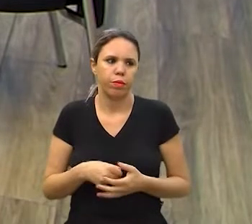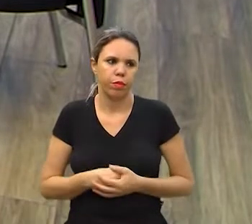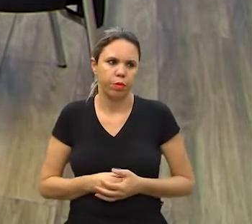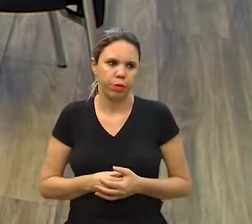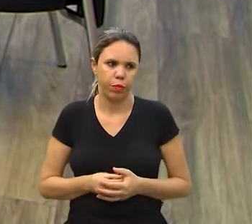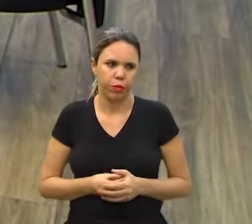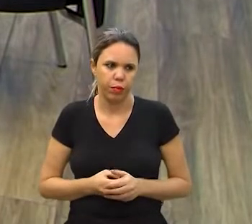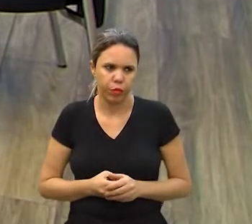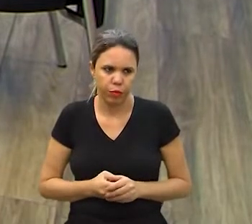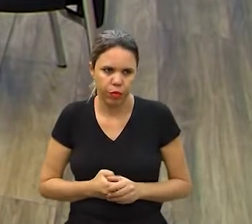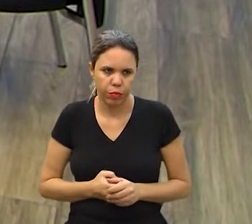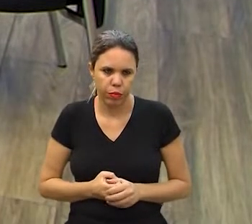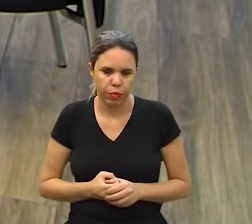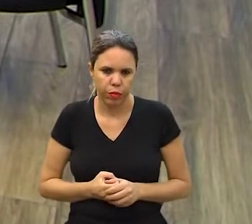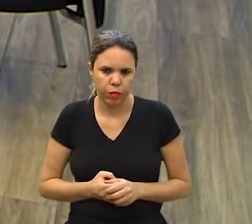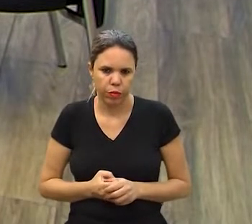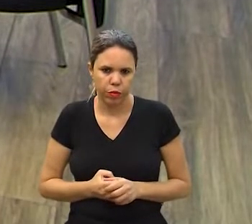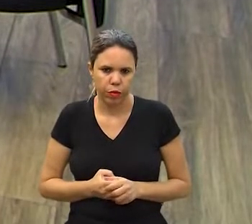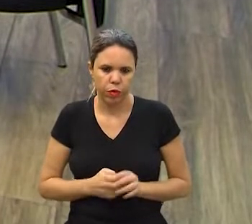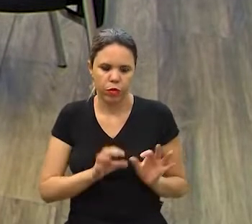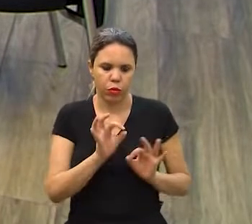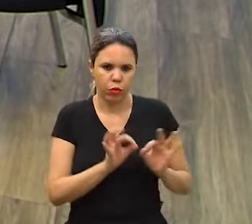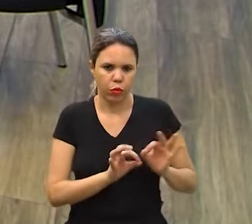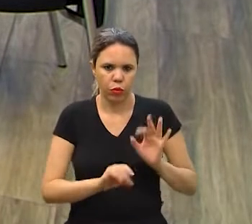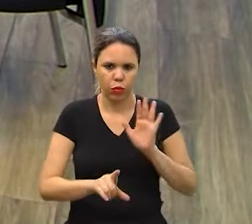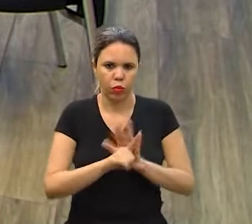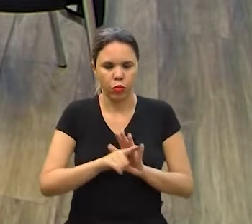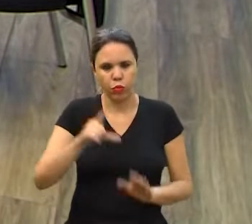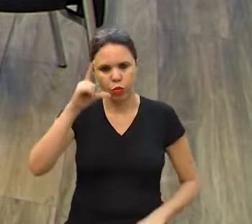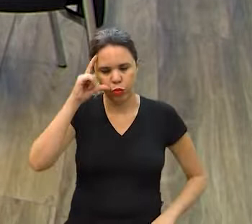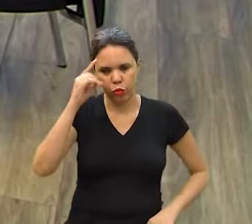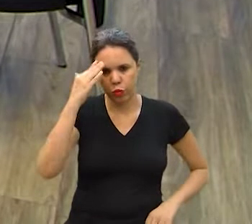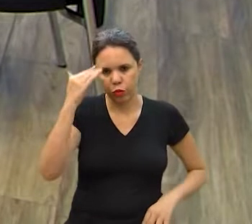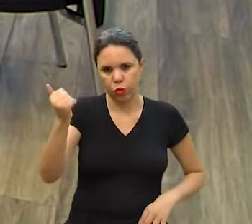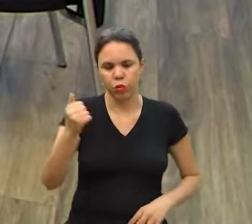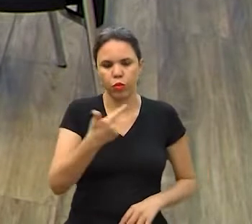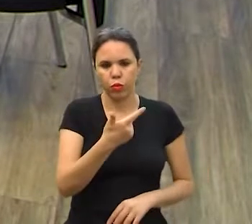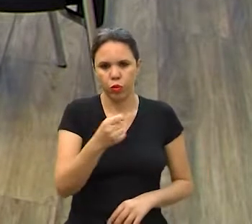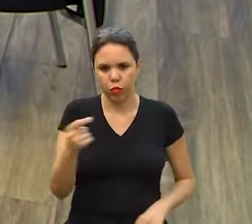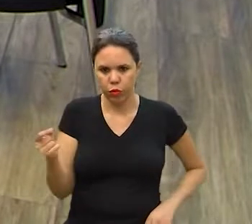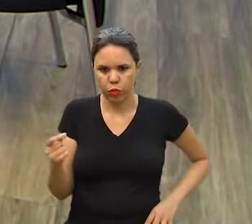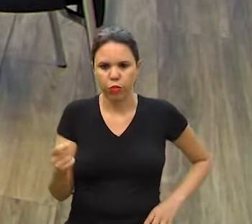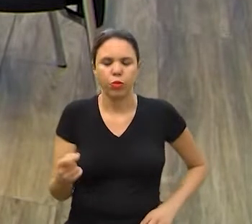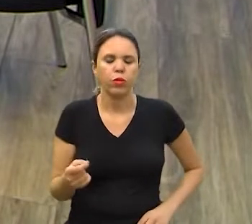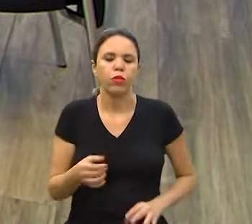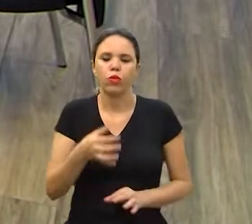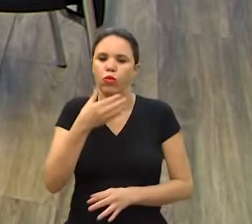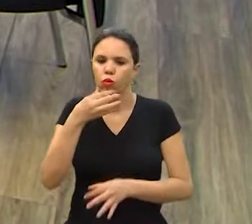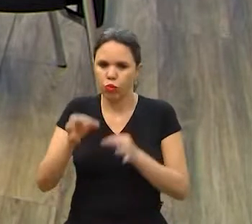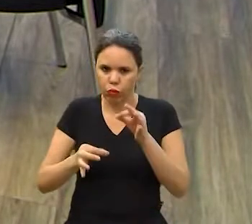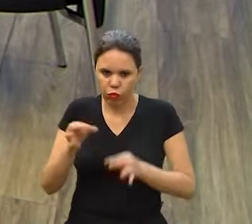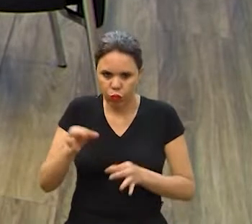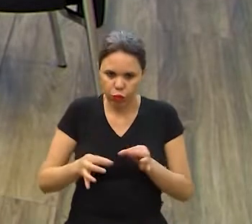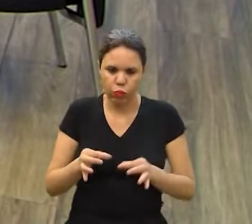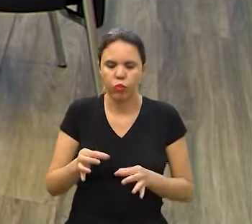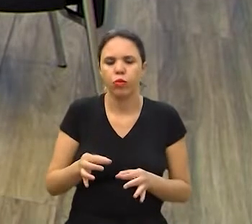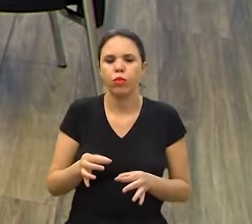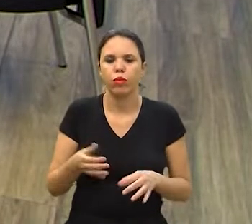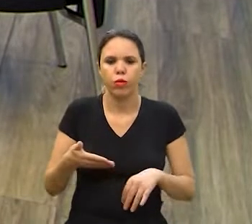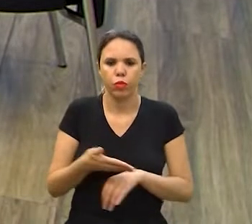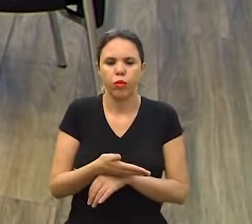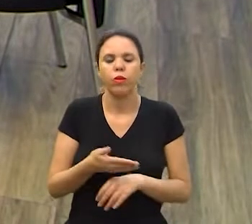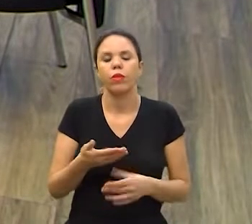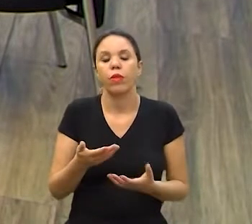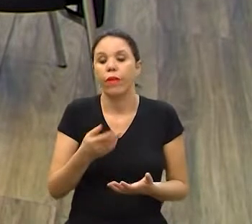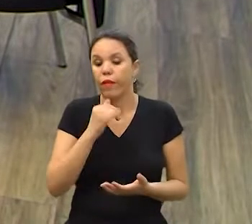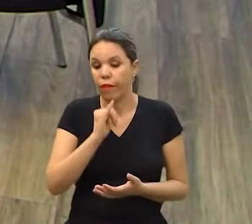Sérgio? Então, a partir da reformulação da Lei Maria da Penha, em 2020, assim que o juizado defere